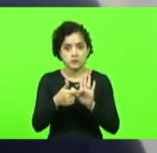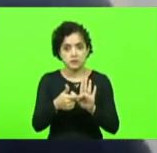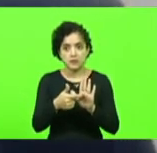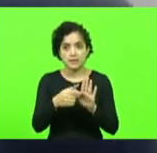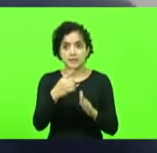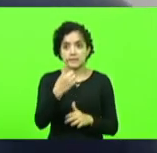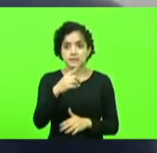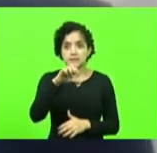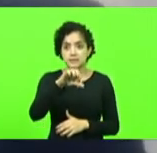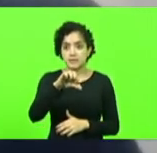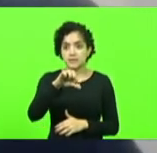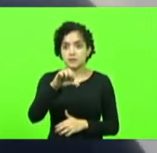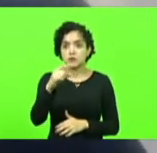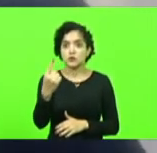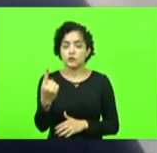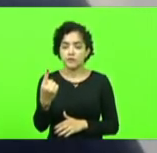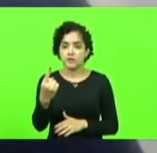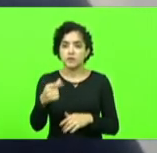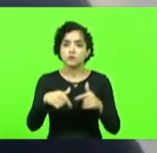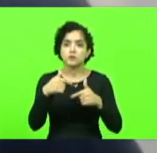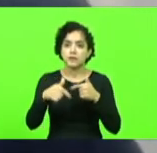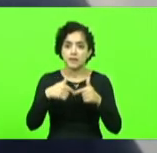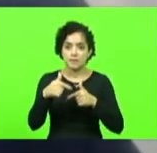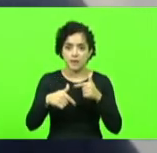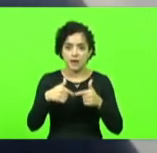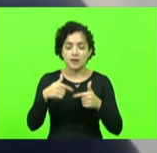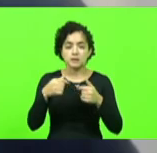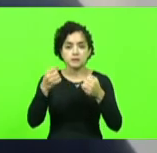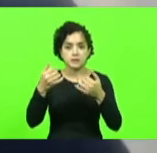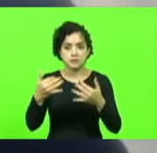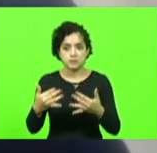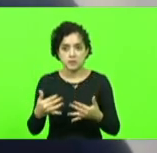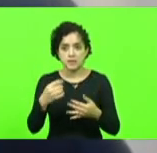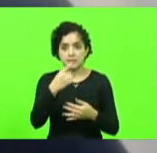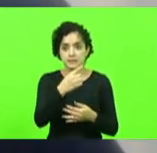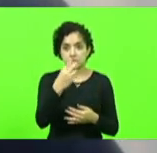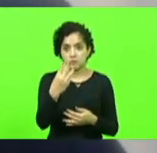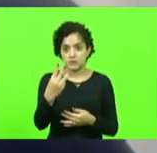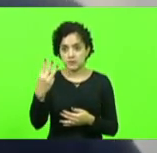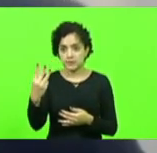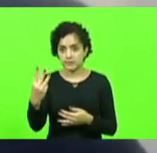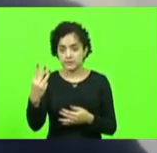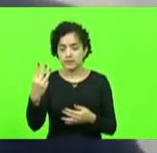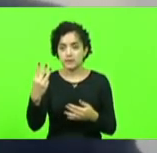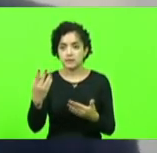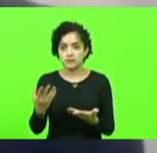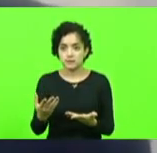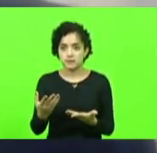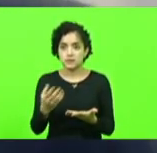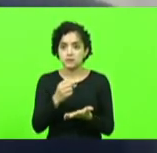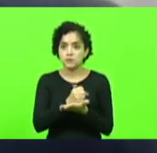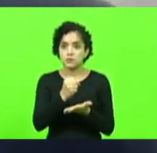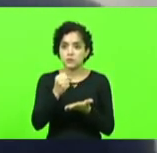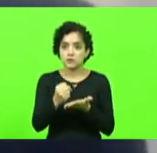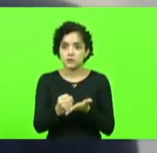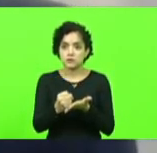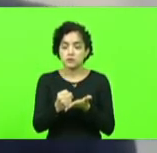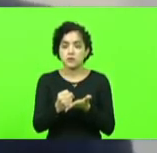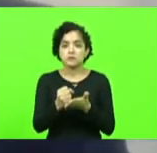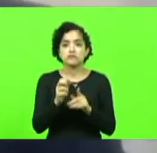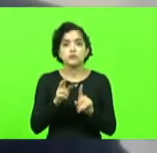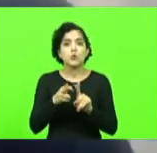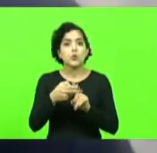Dos 191 serviços aqui citados, 133 serviços estão contratualizados com o SUS.